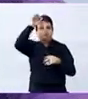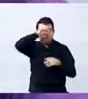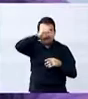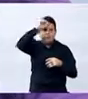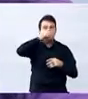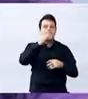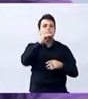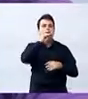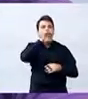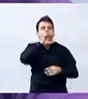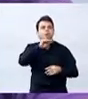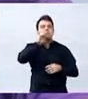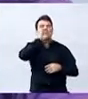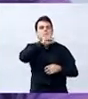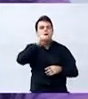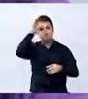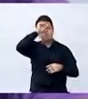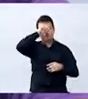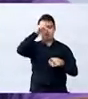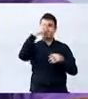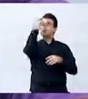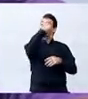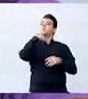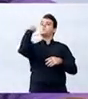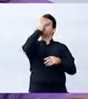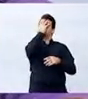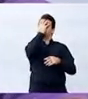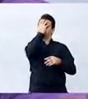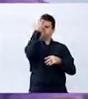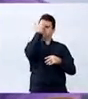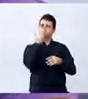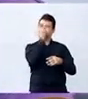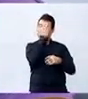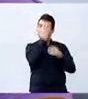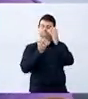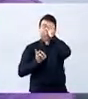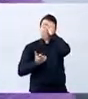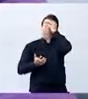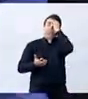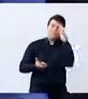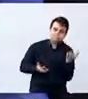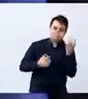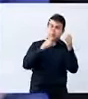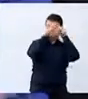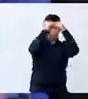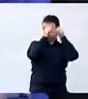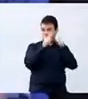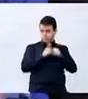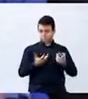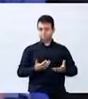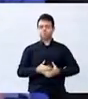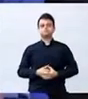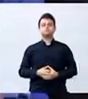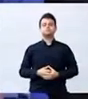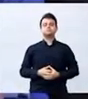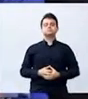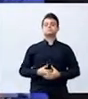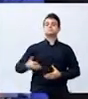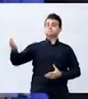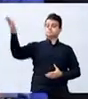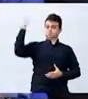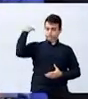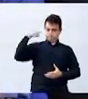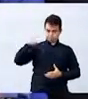E a parte do meu rosto saiu inteira, ficou em carne viva. Quando ele nasceu, a gente entrou em um